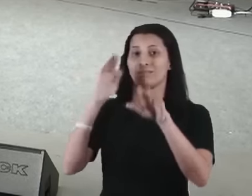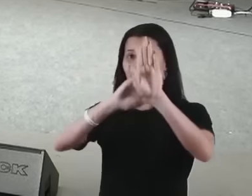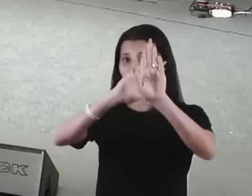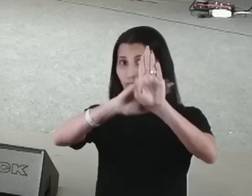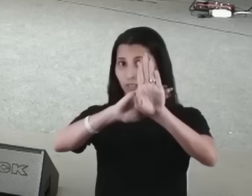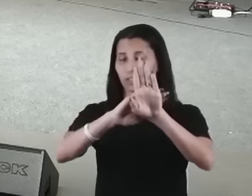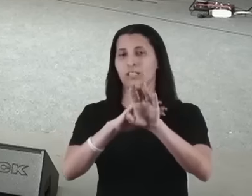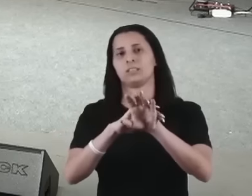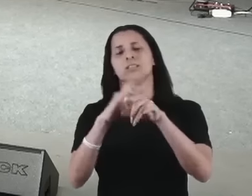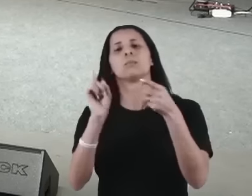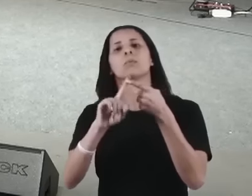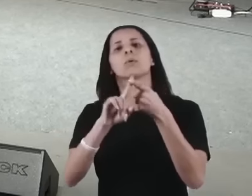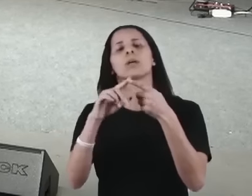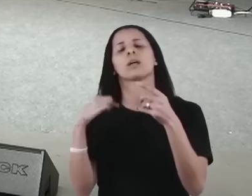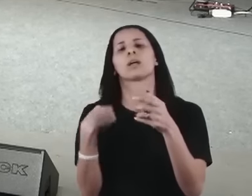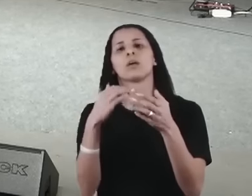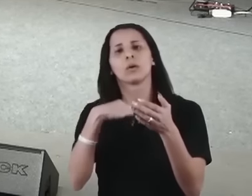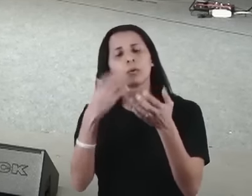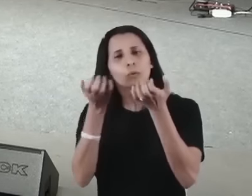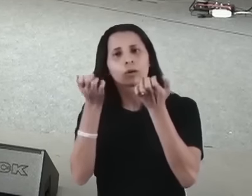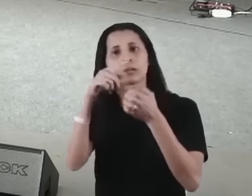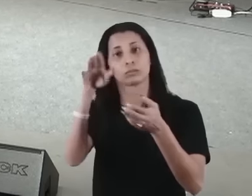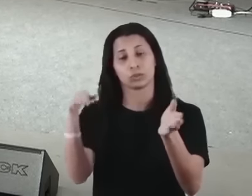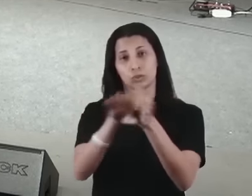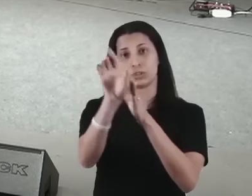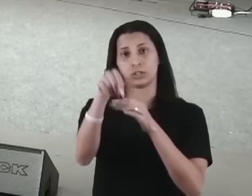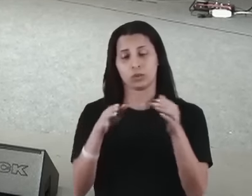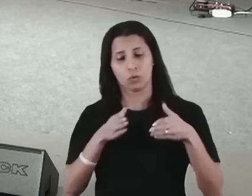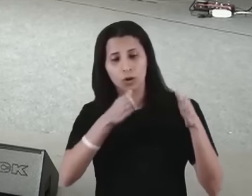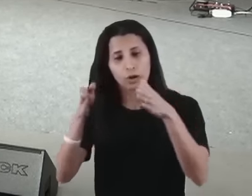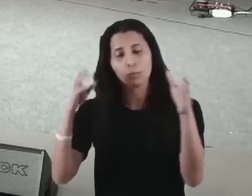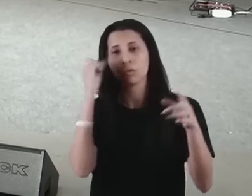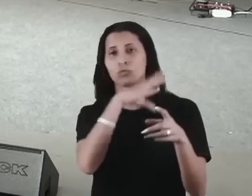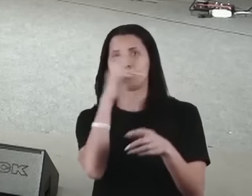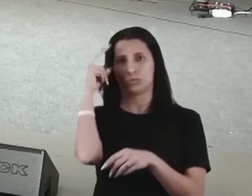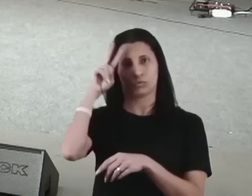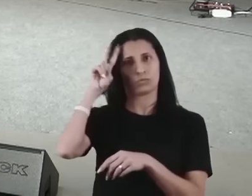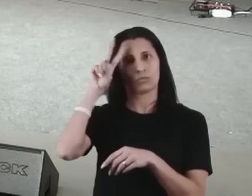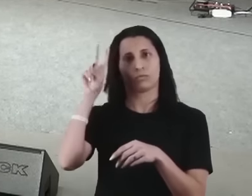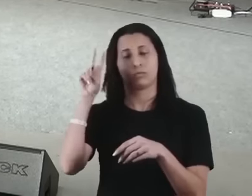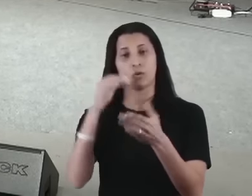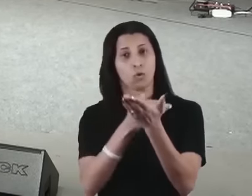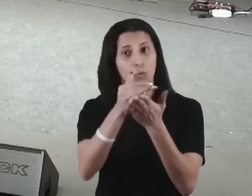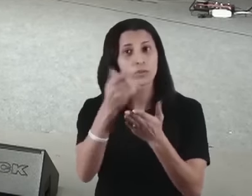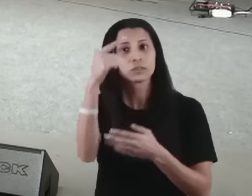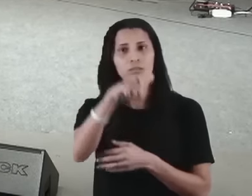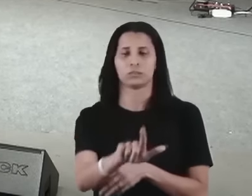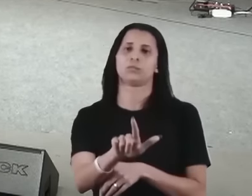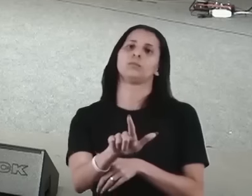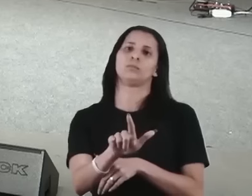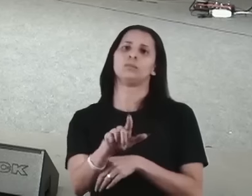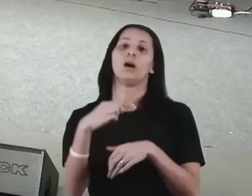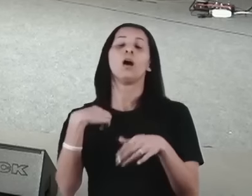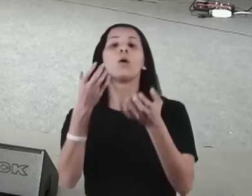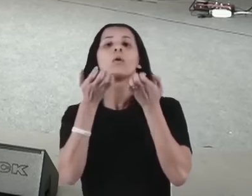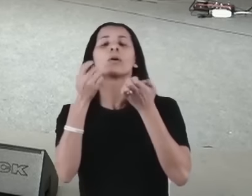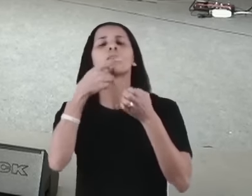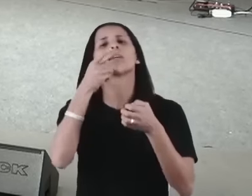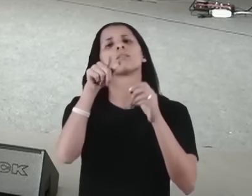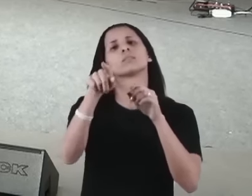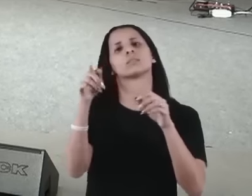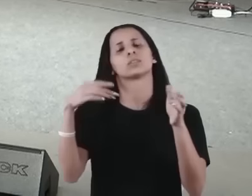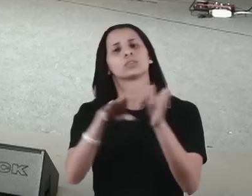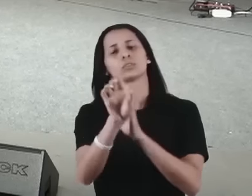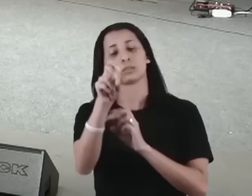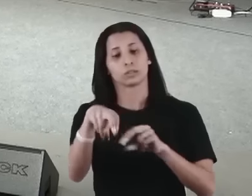caminho que vai te levar a uma nova história a recomeçar eu quero te dizer que você que está aqui sentada